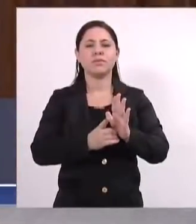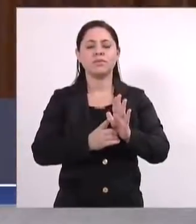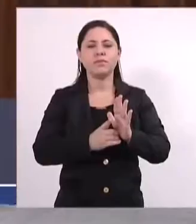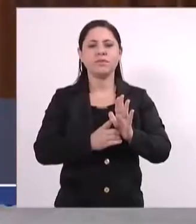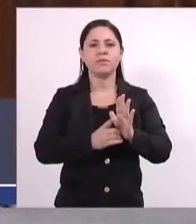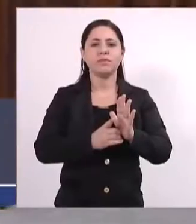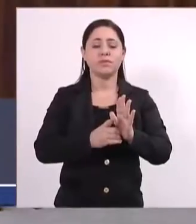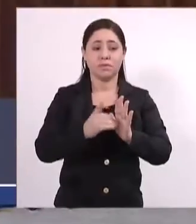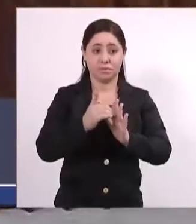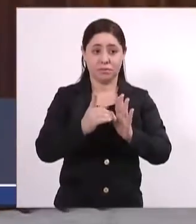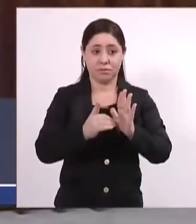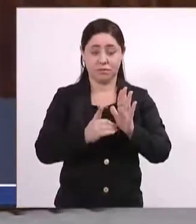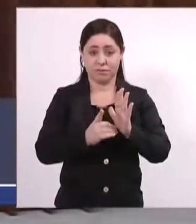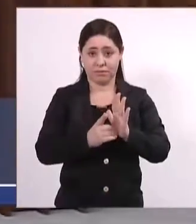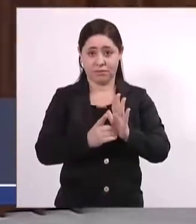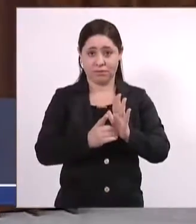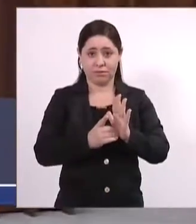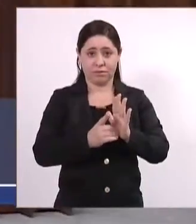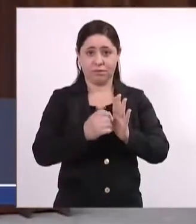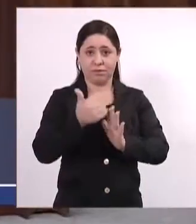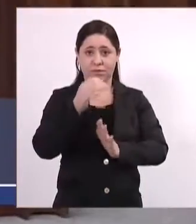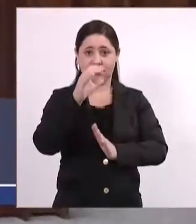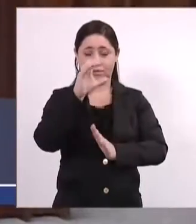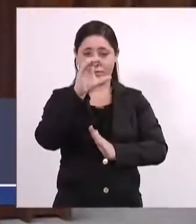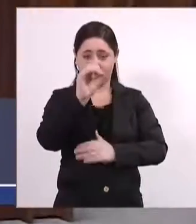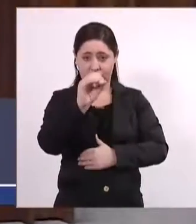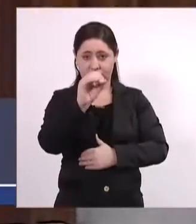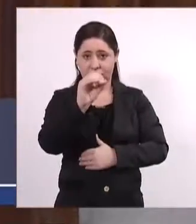através do decreto número